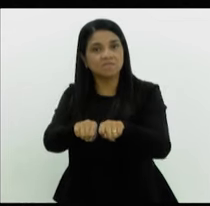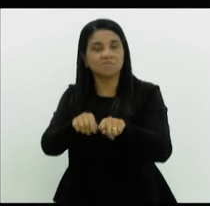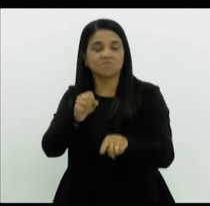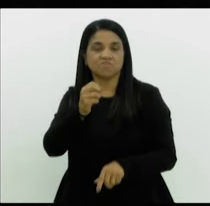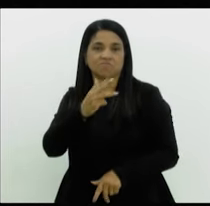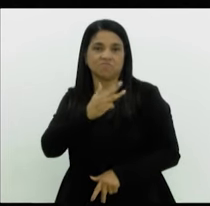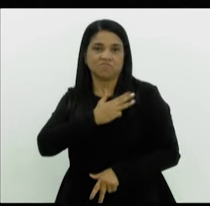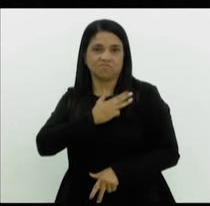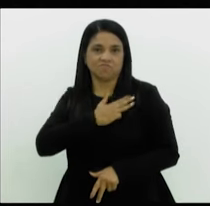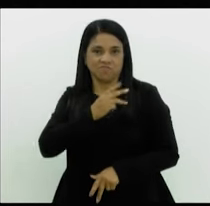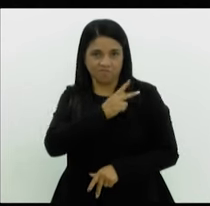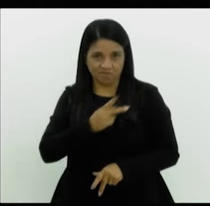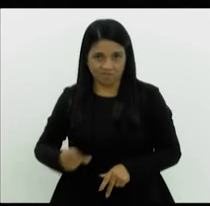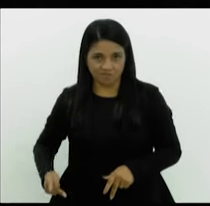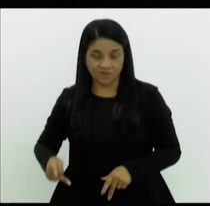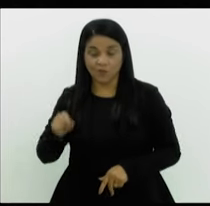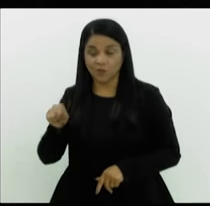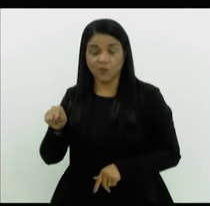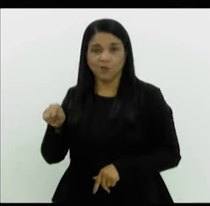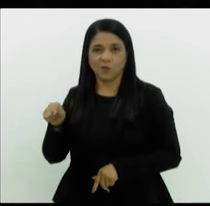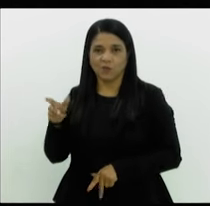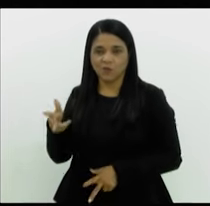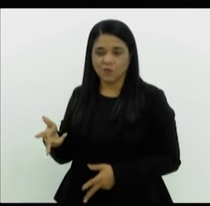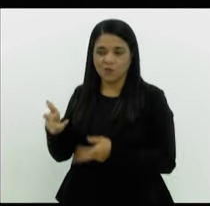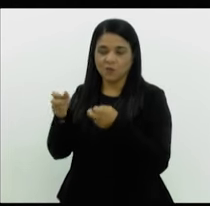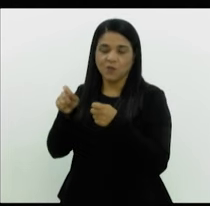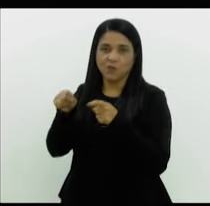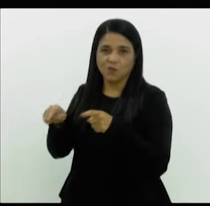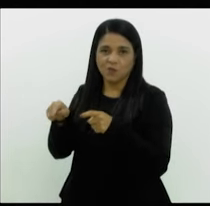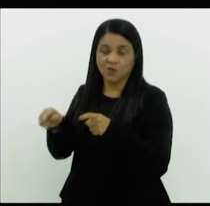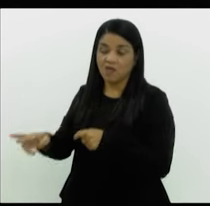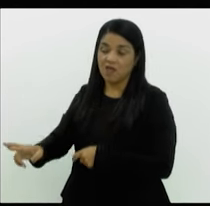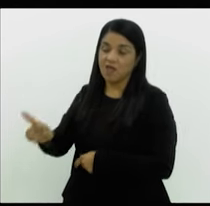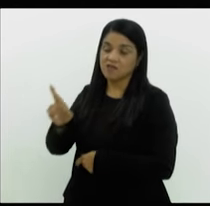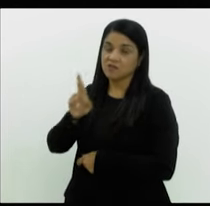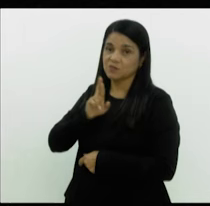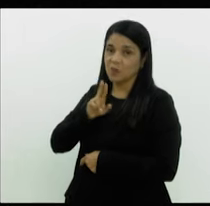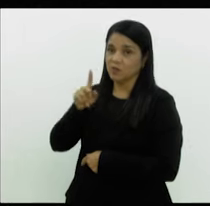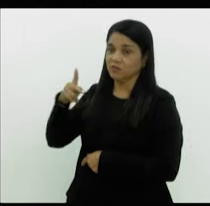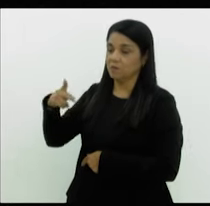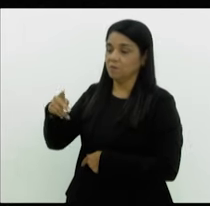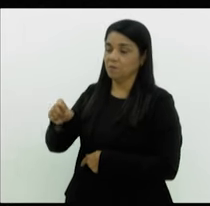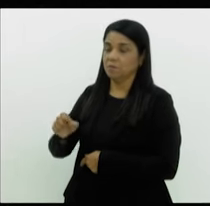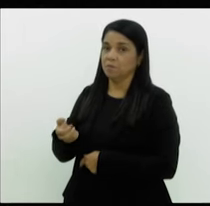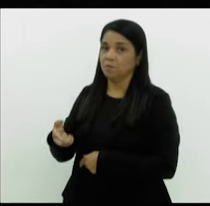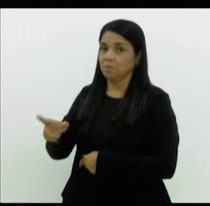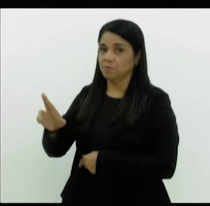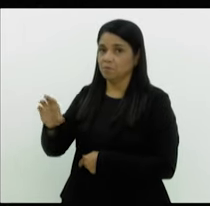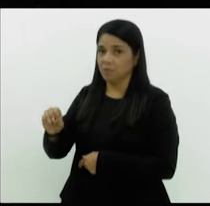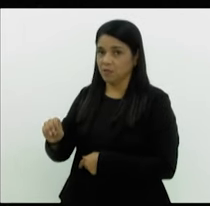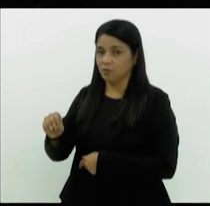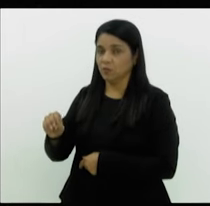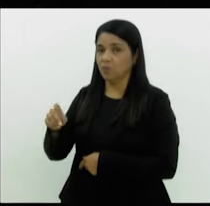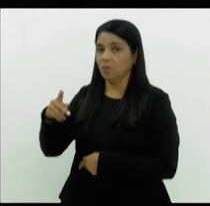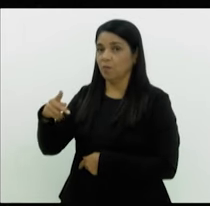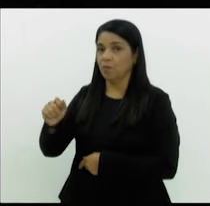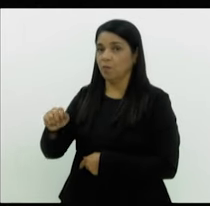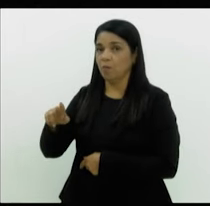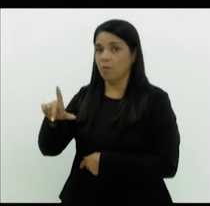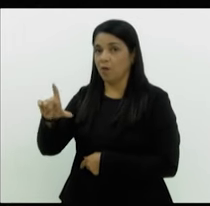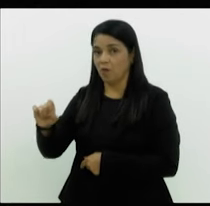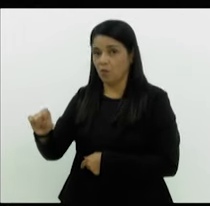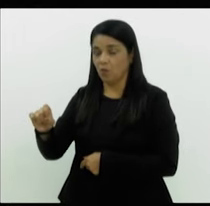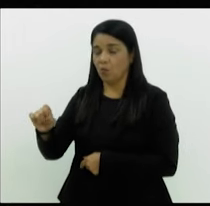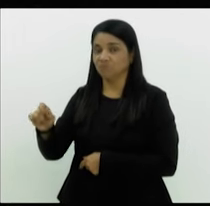Vejam e ouçam a resposta que o deputado federal Pedro Paulo dá para o